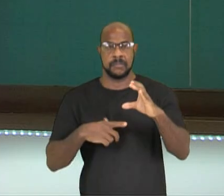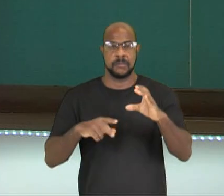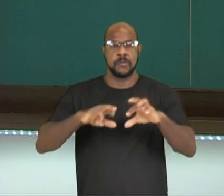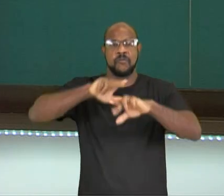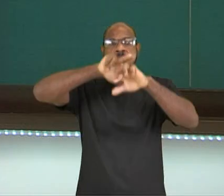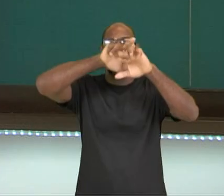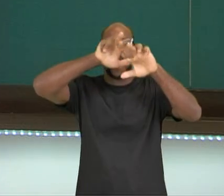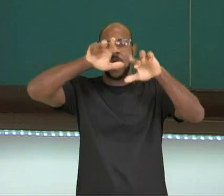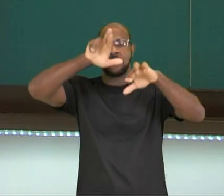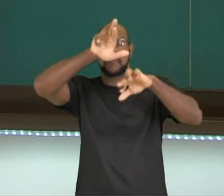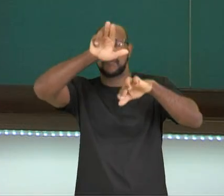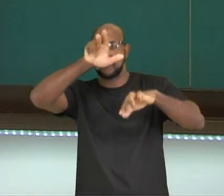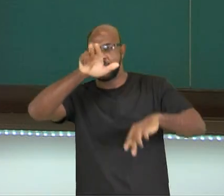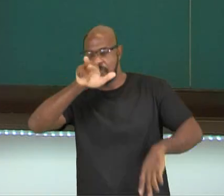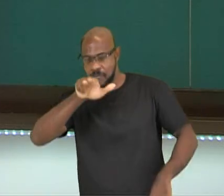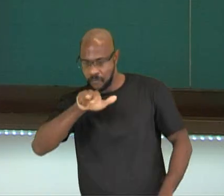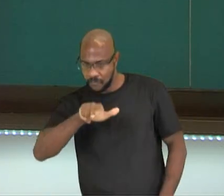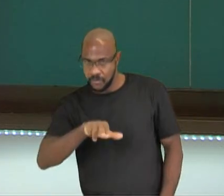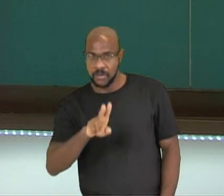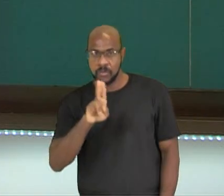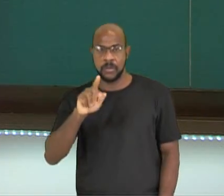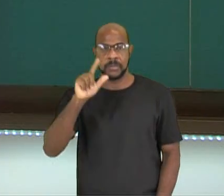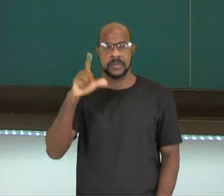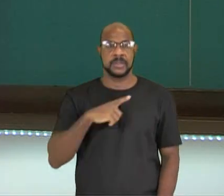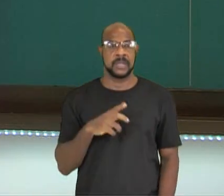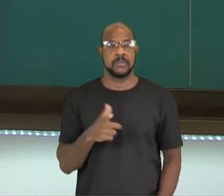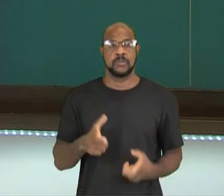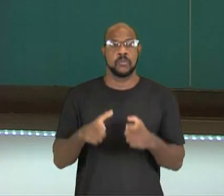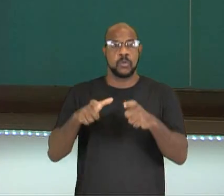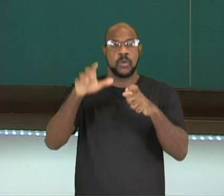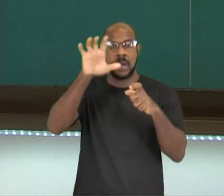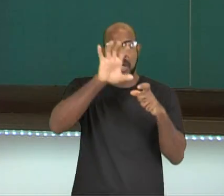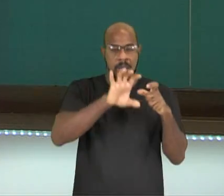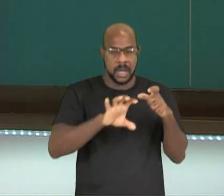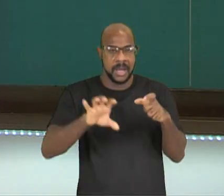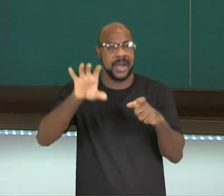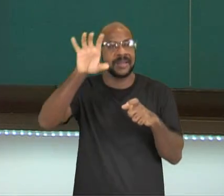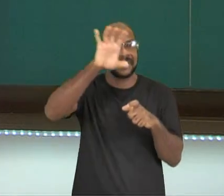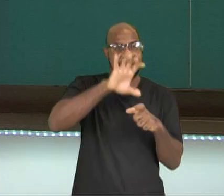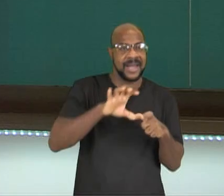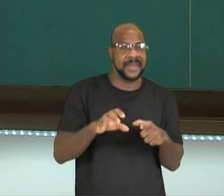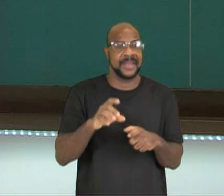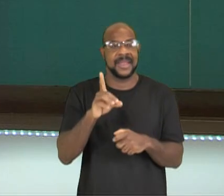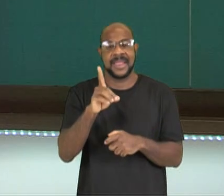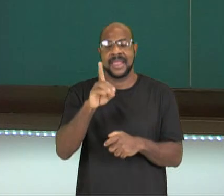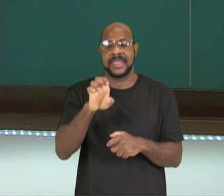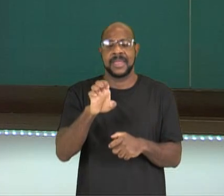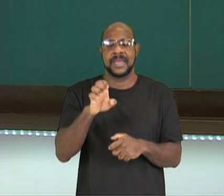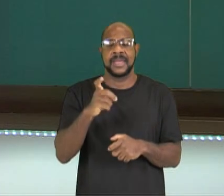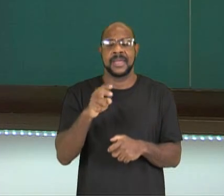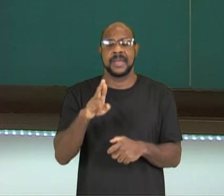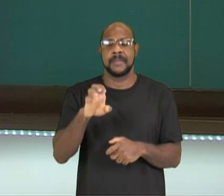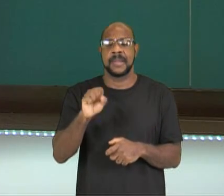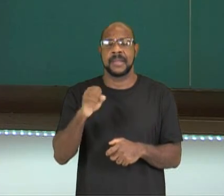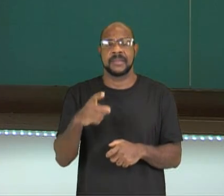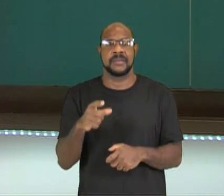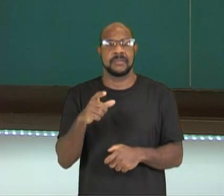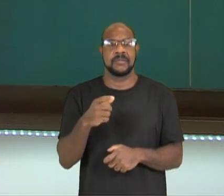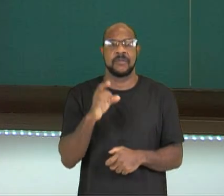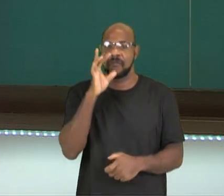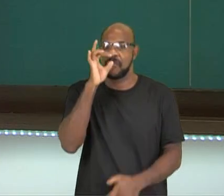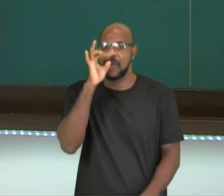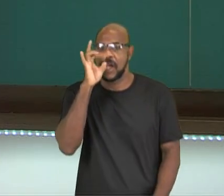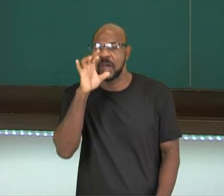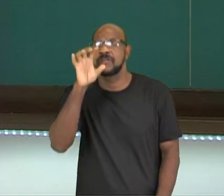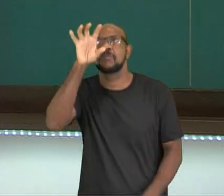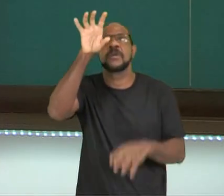muitas. Aí nós vamos ter as áreas de depressões. Olha quantas ele classificou aqui, essas porções em verde do nosso